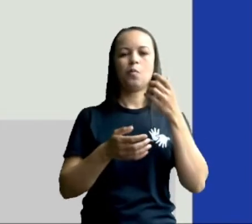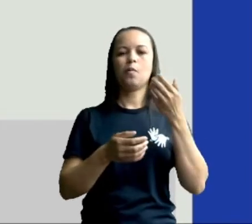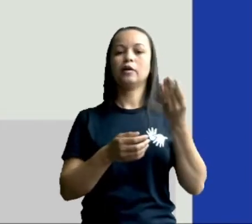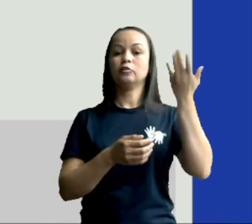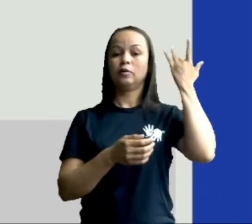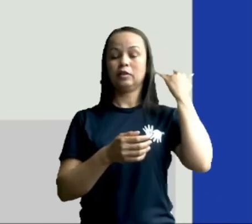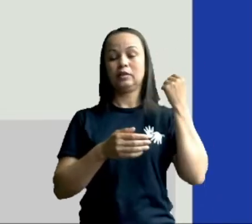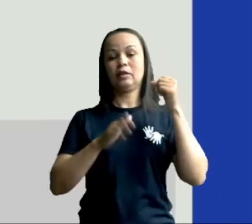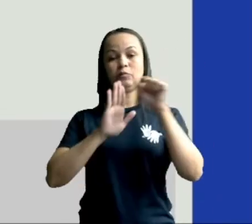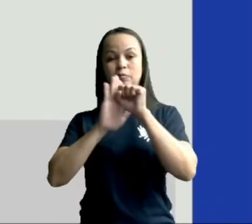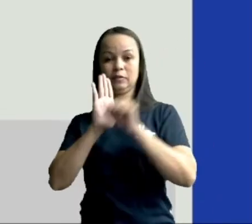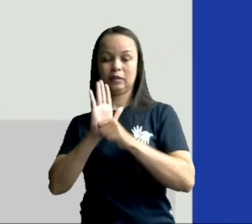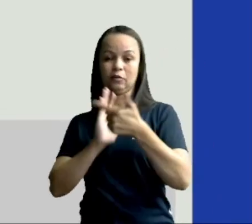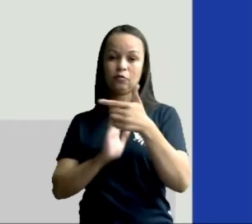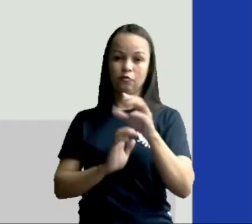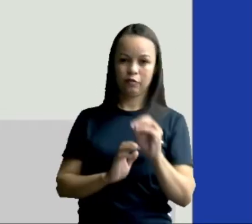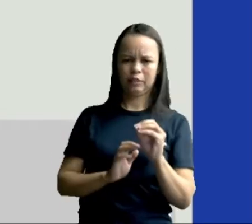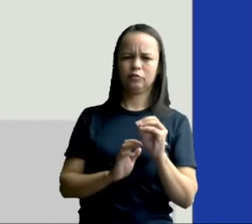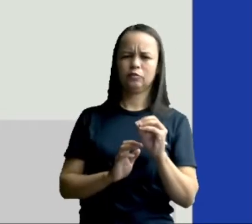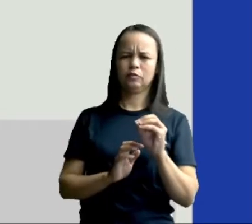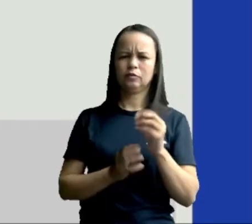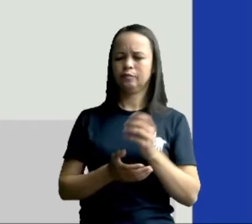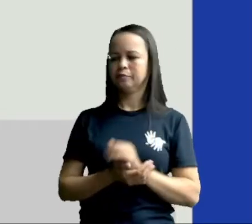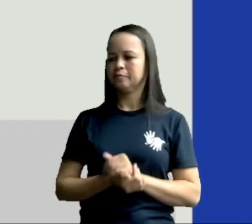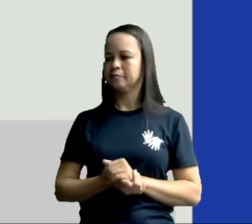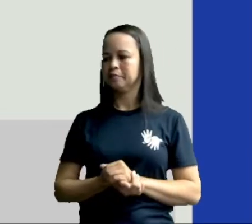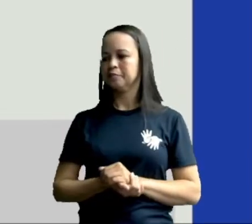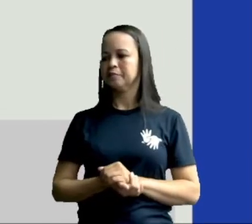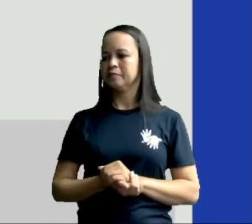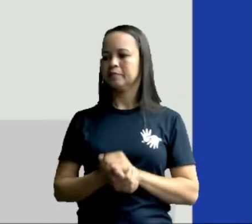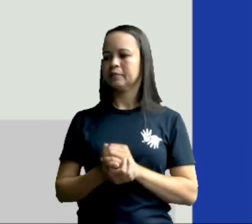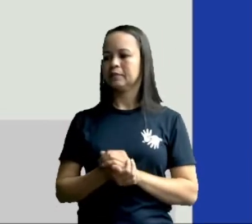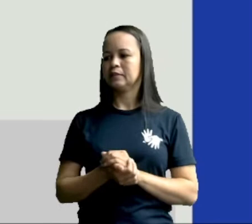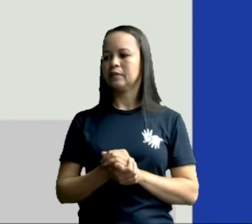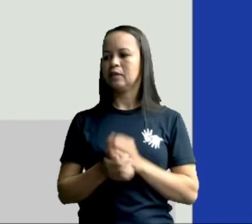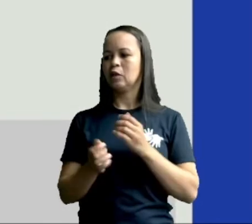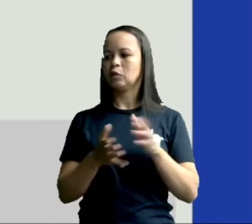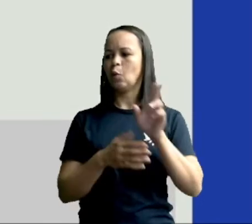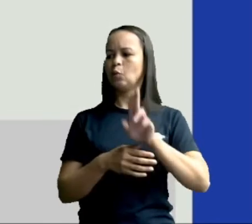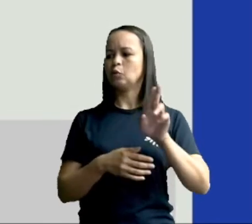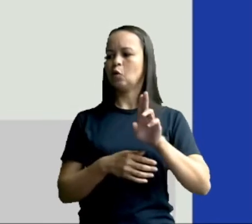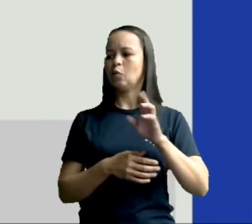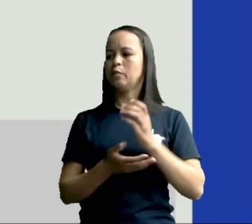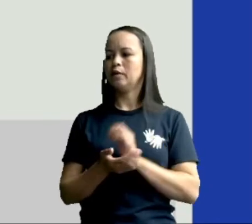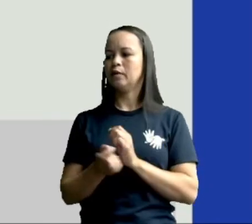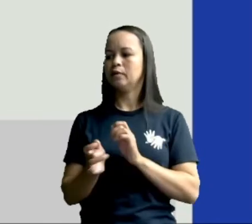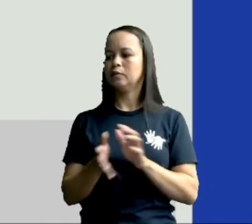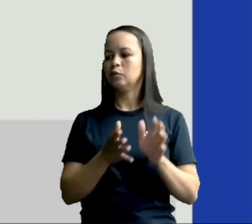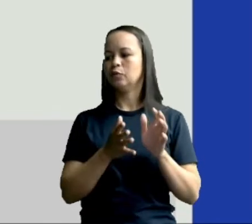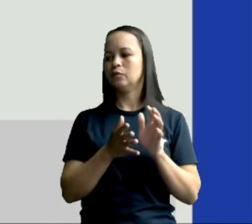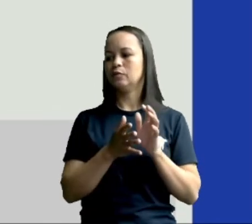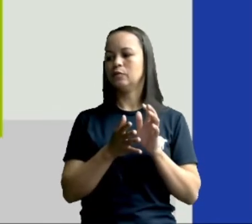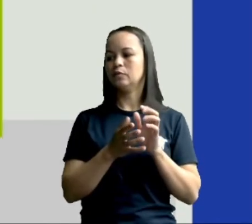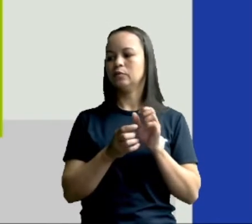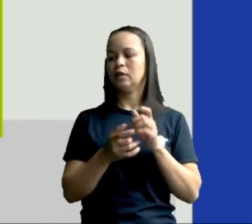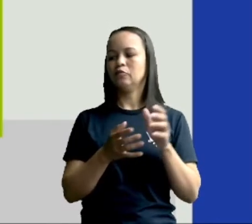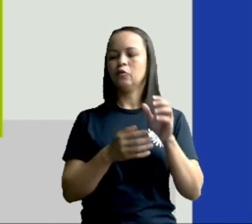do século XX. Quem aqui já viu esse nome? Ericsson. Eu já vi, né? É uma marca bem